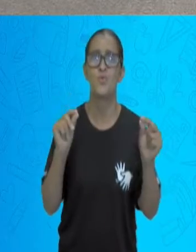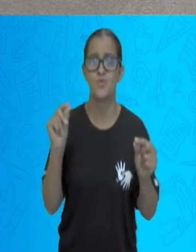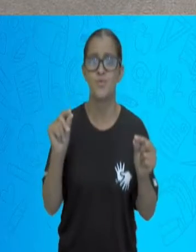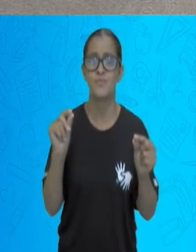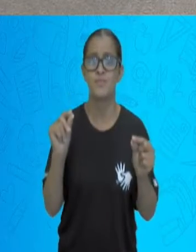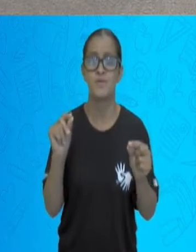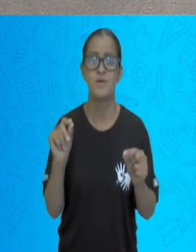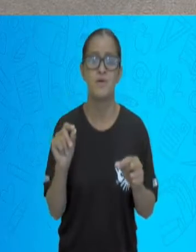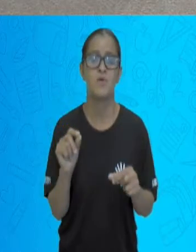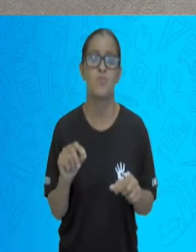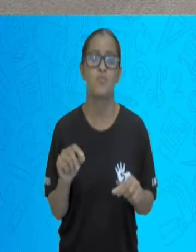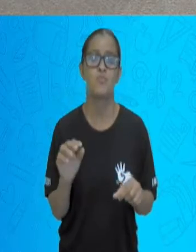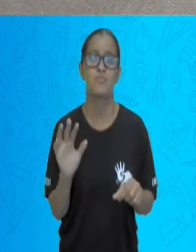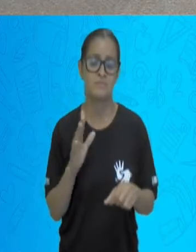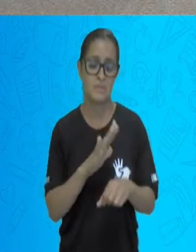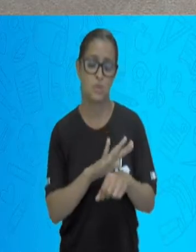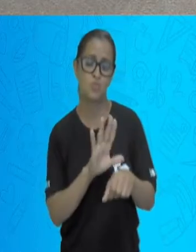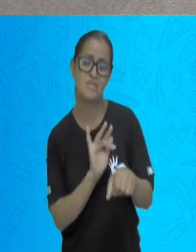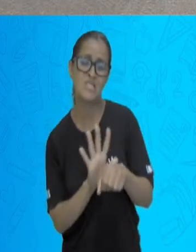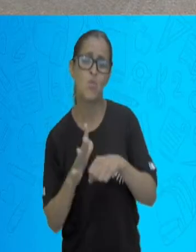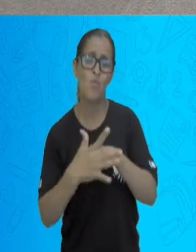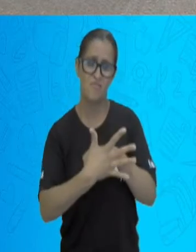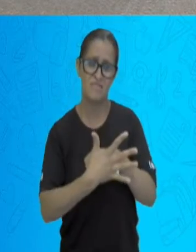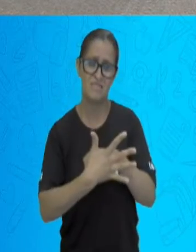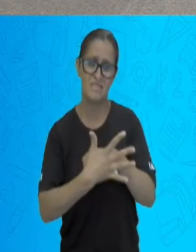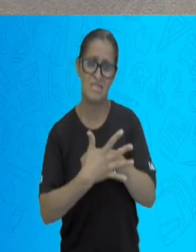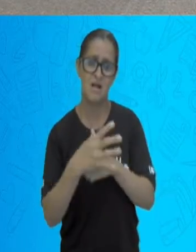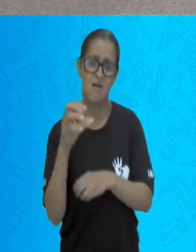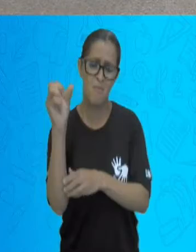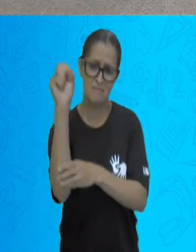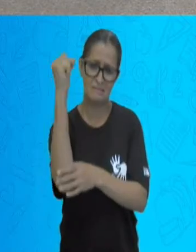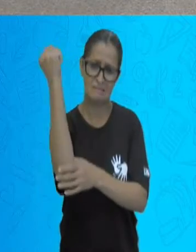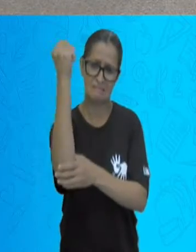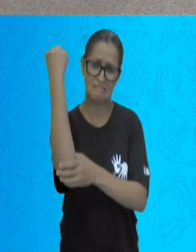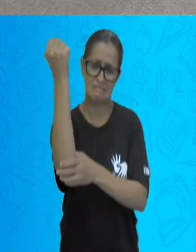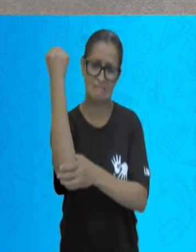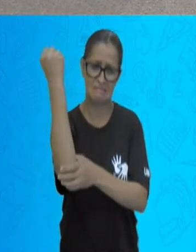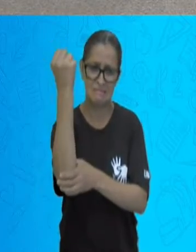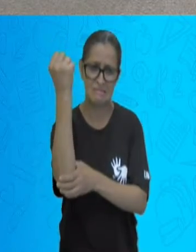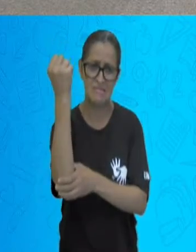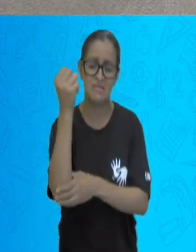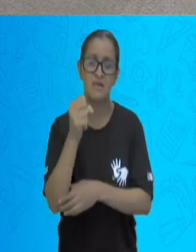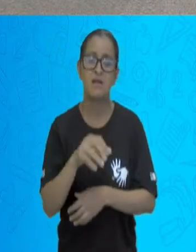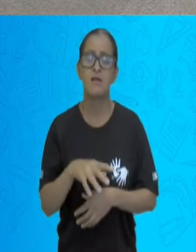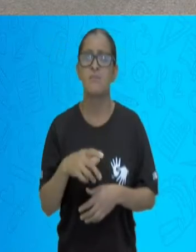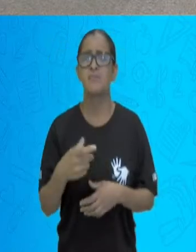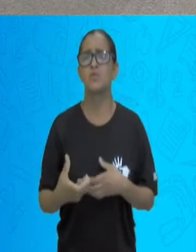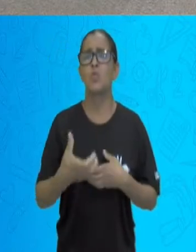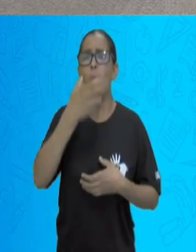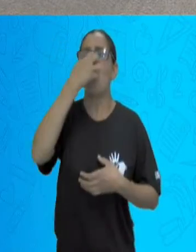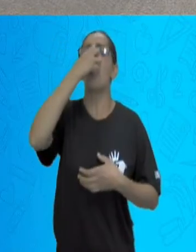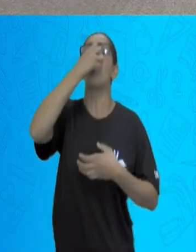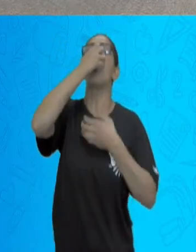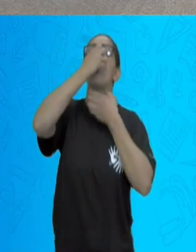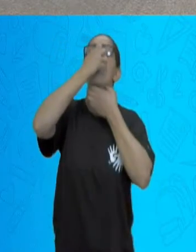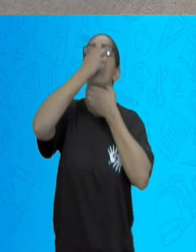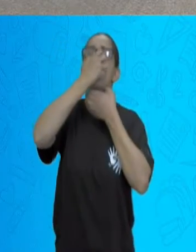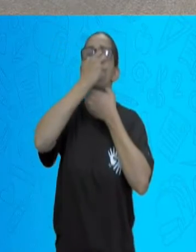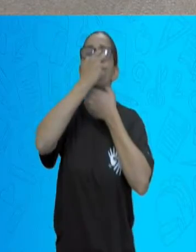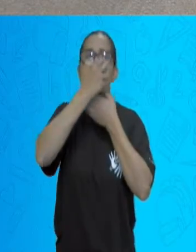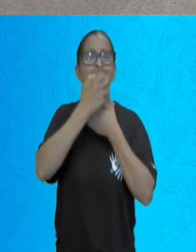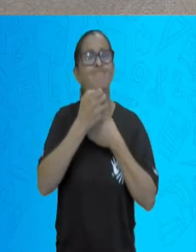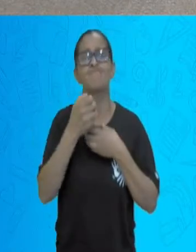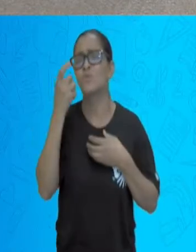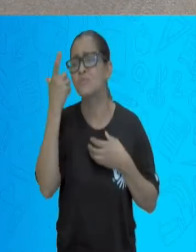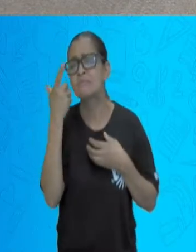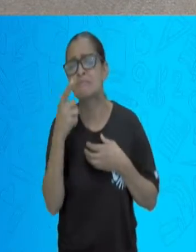do Covid, que estão em estado mais agravados, fulano está no respirador, né? A